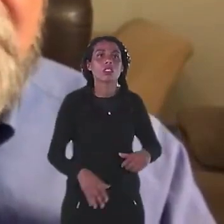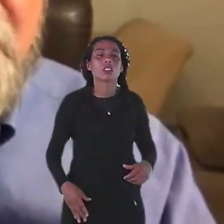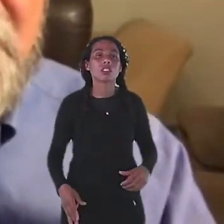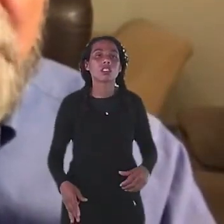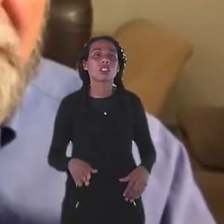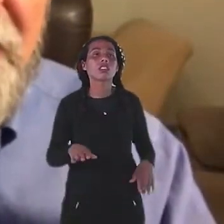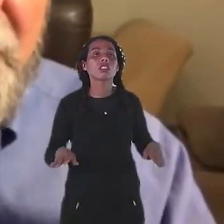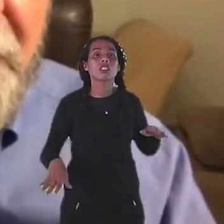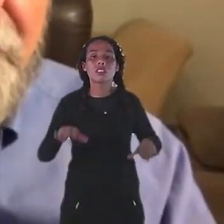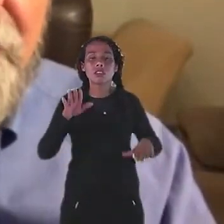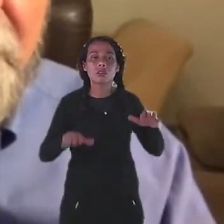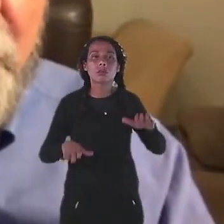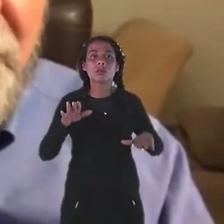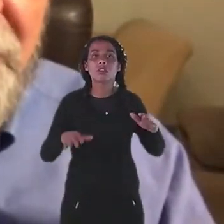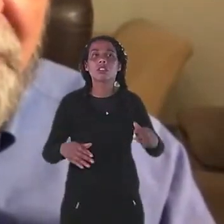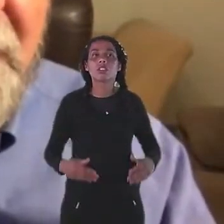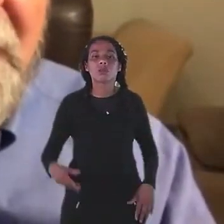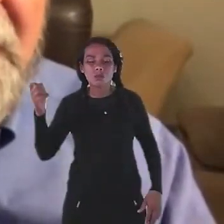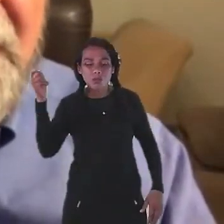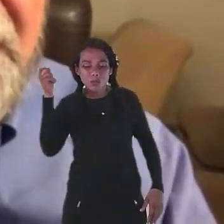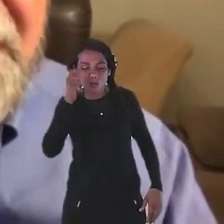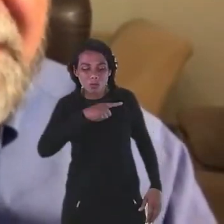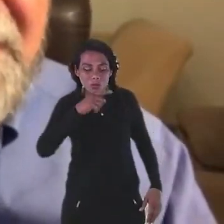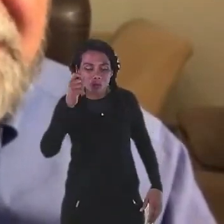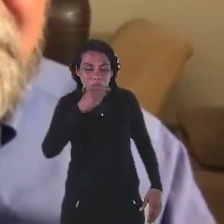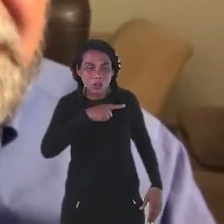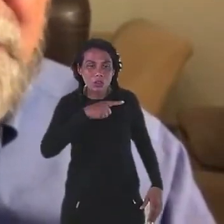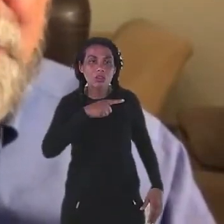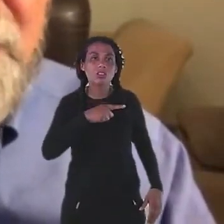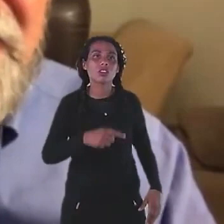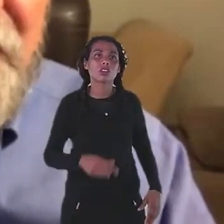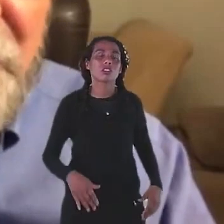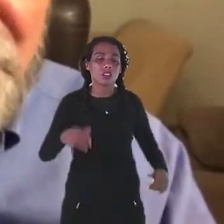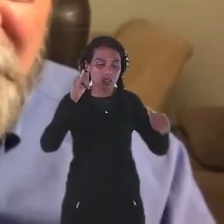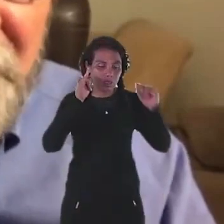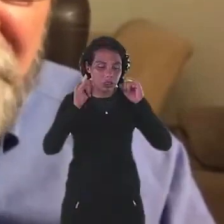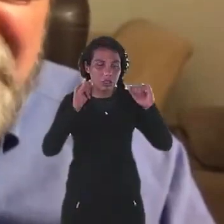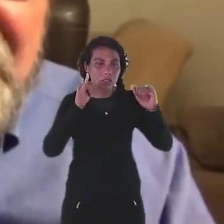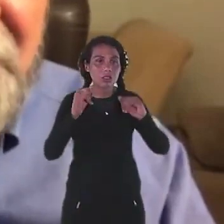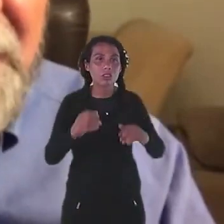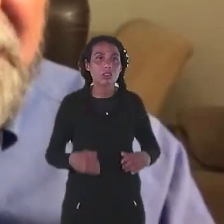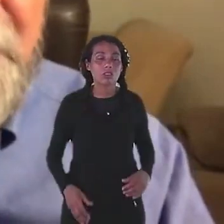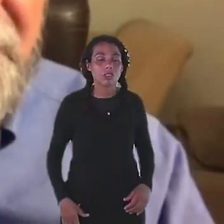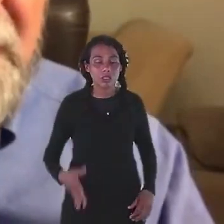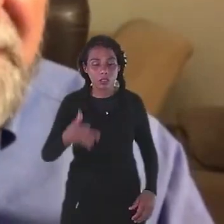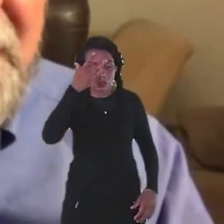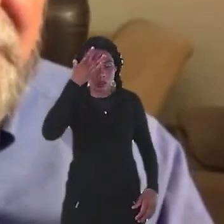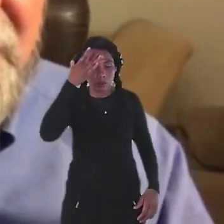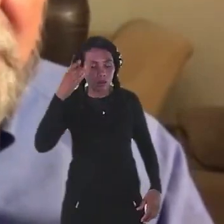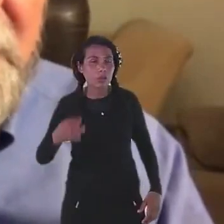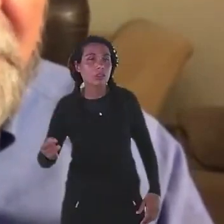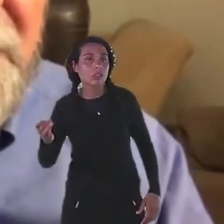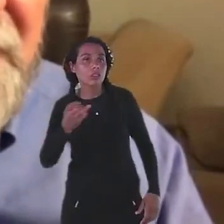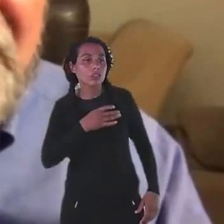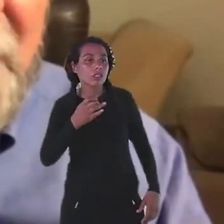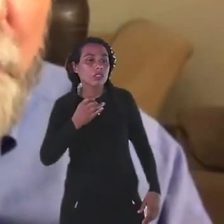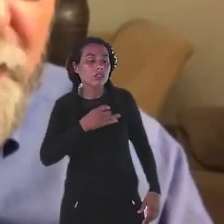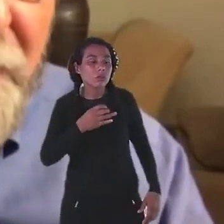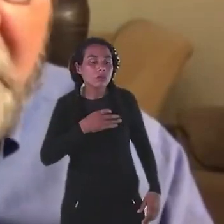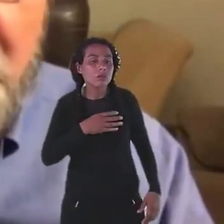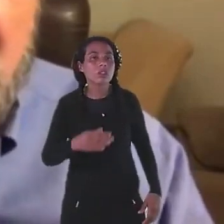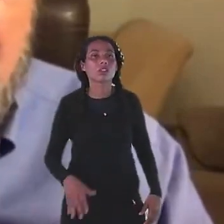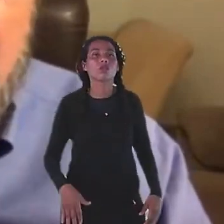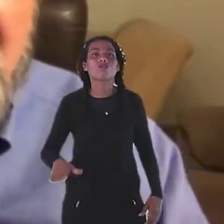se exporem à própria morte, ao risco de morte, em detrimento do instinto de sobrevivência que deveria ter prevalecido, né? Como as pessoas